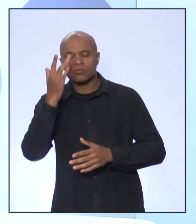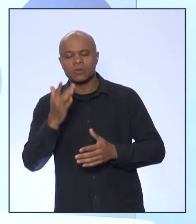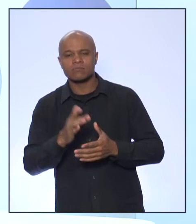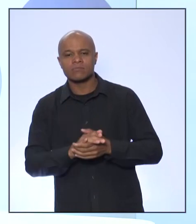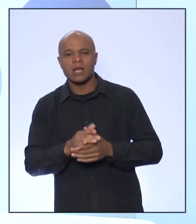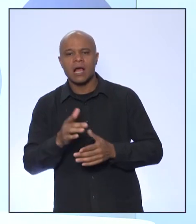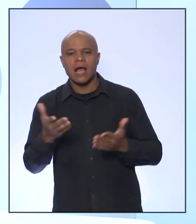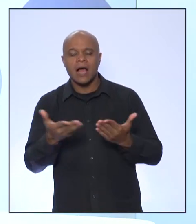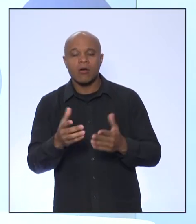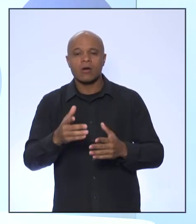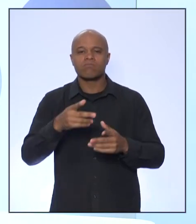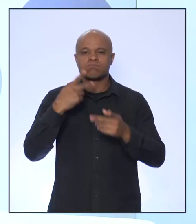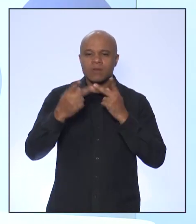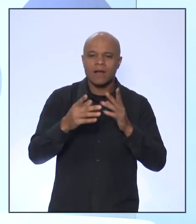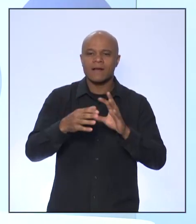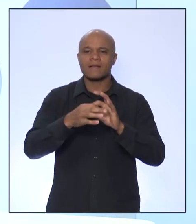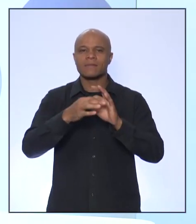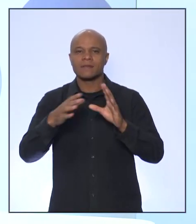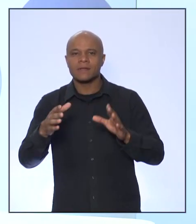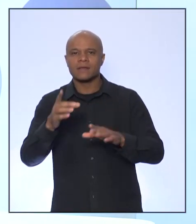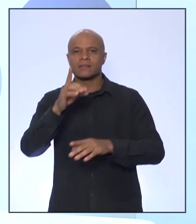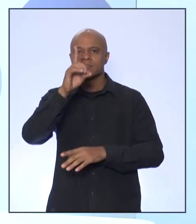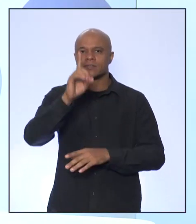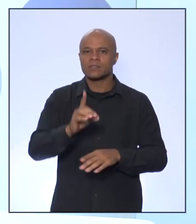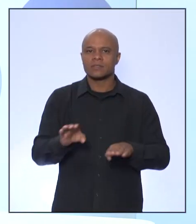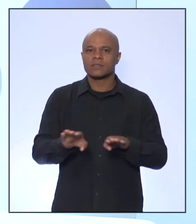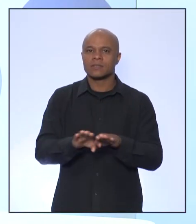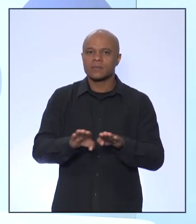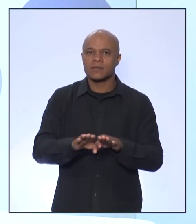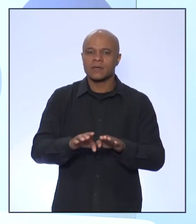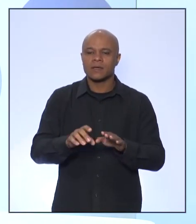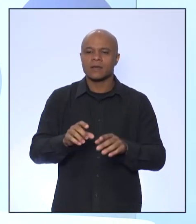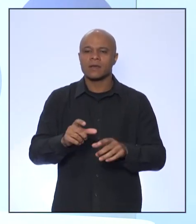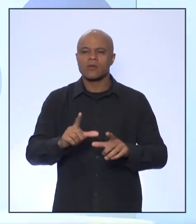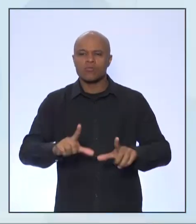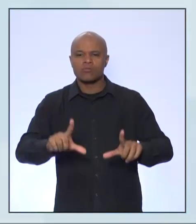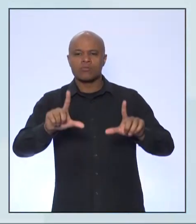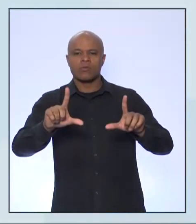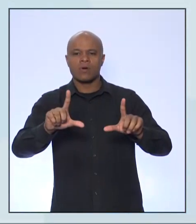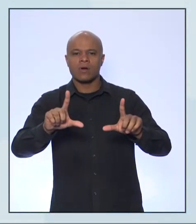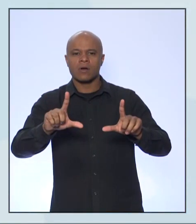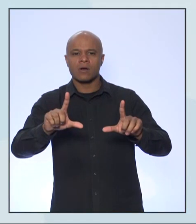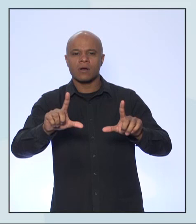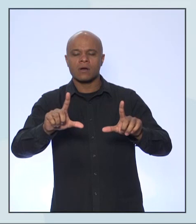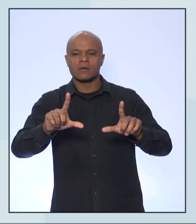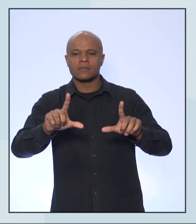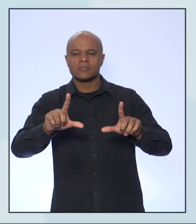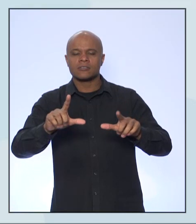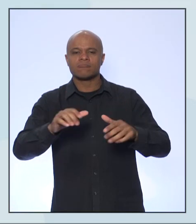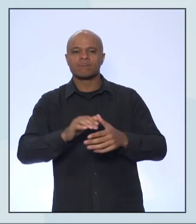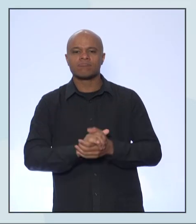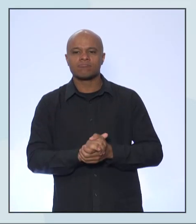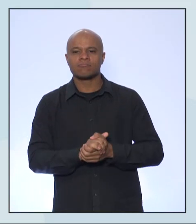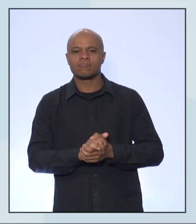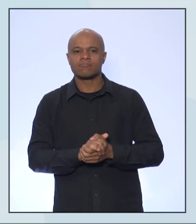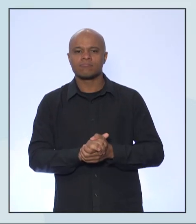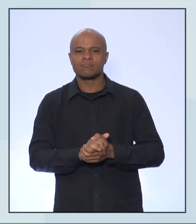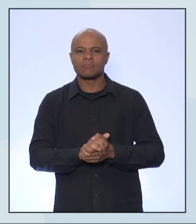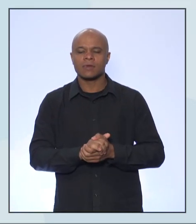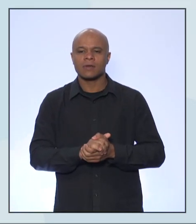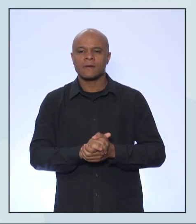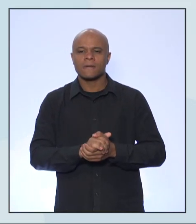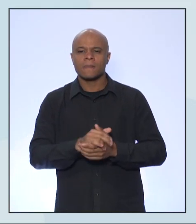Falando aí sobre liberdade, sobre direitos, eu vou colocar para vocês na tela uma atividade. É o